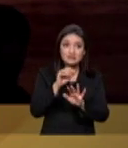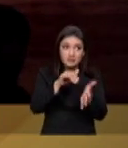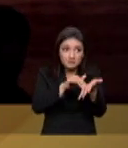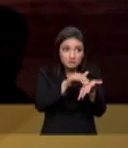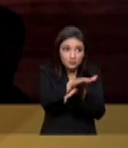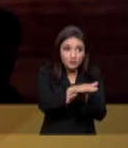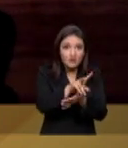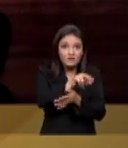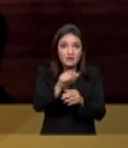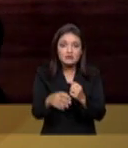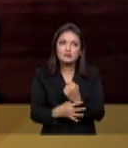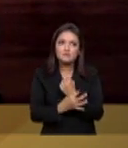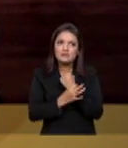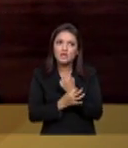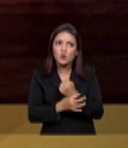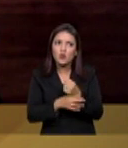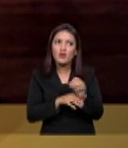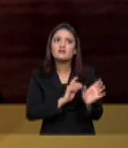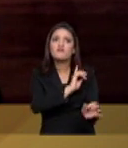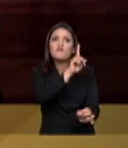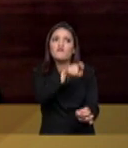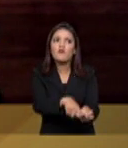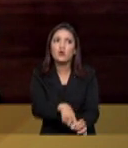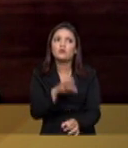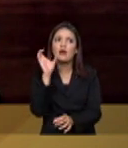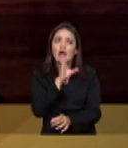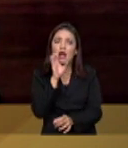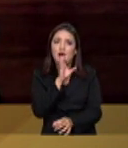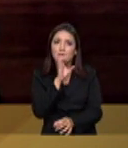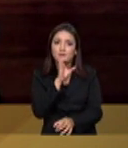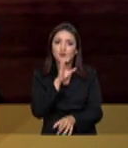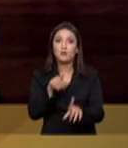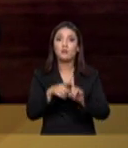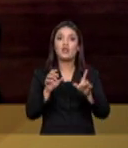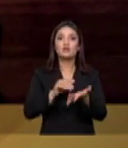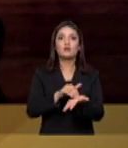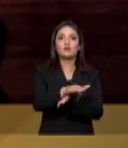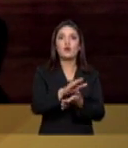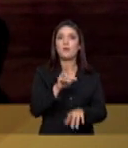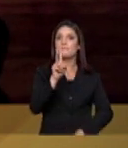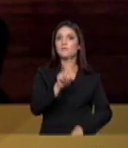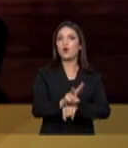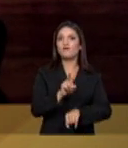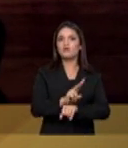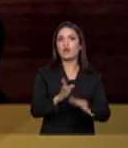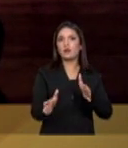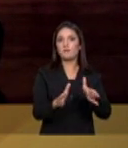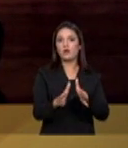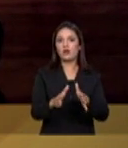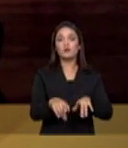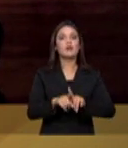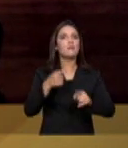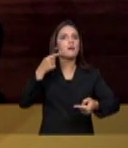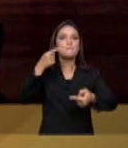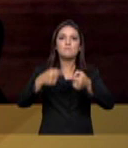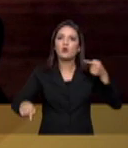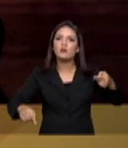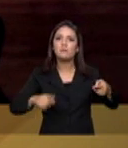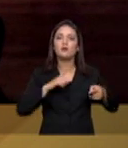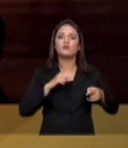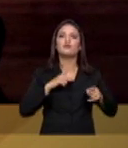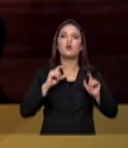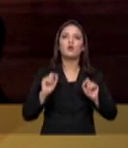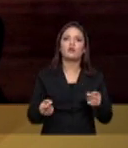Sada a causa da retirada provisória e ainda tentação a garimpagem em terras